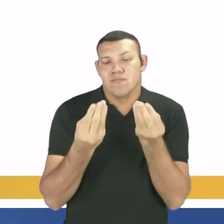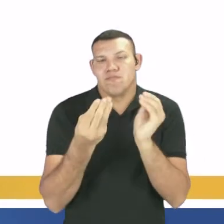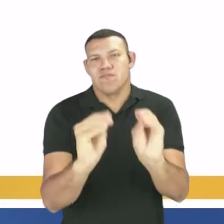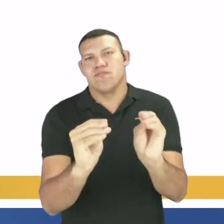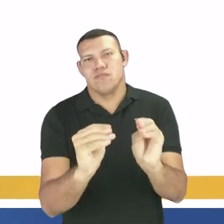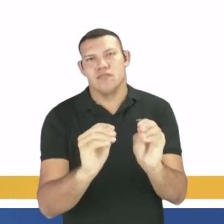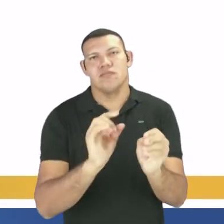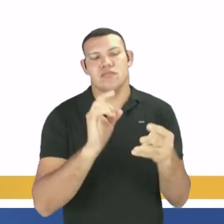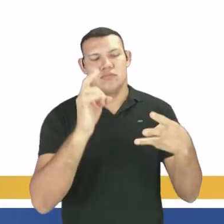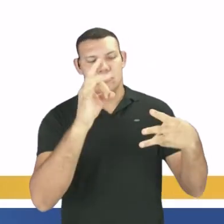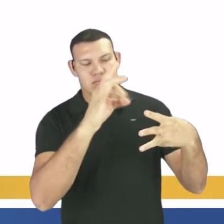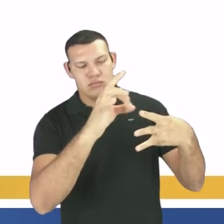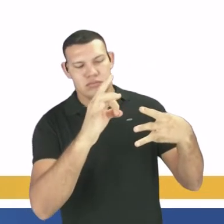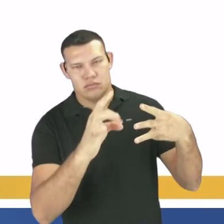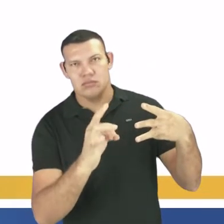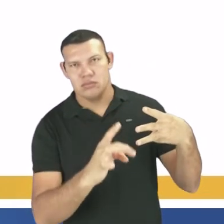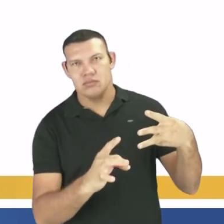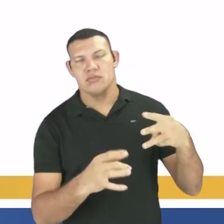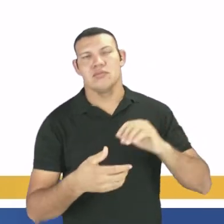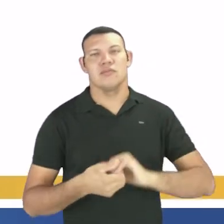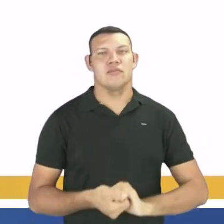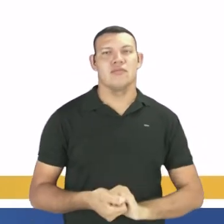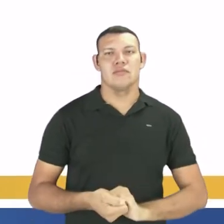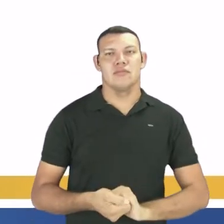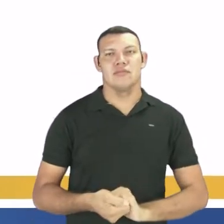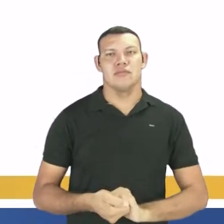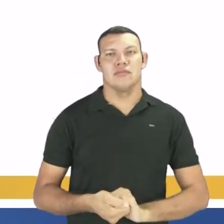em cada uma das partes.